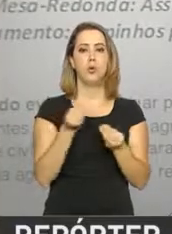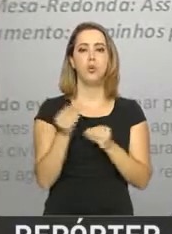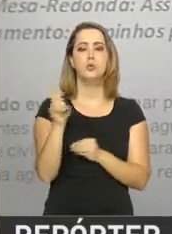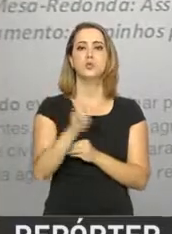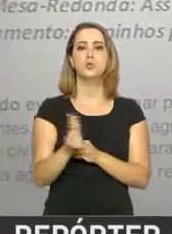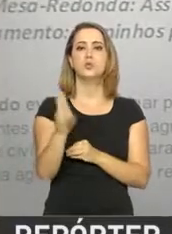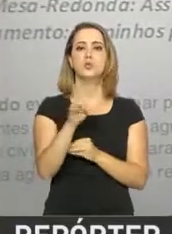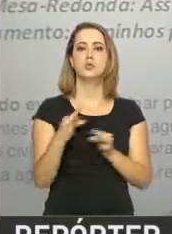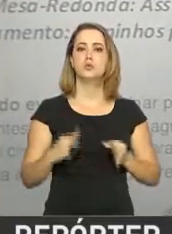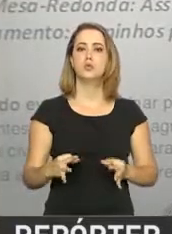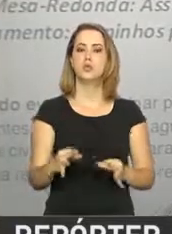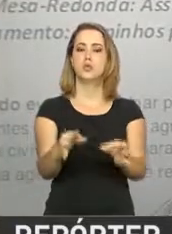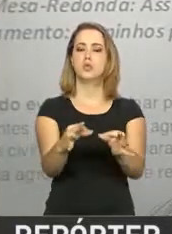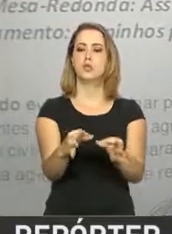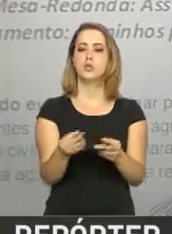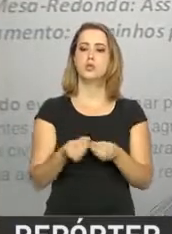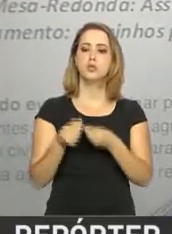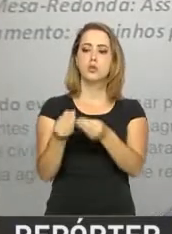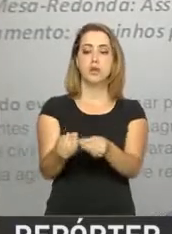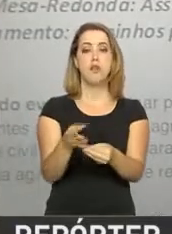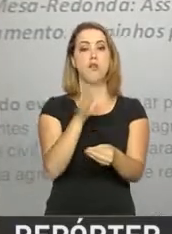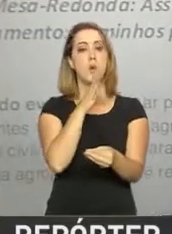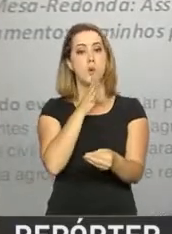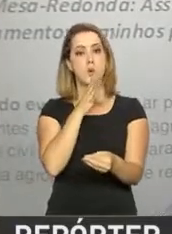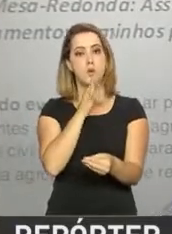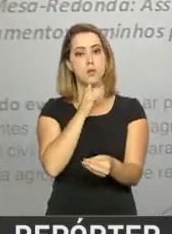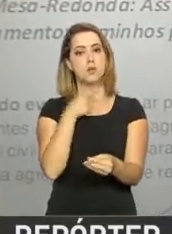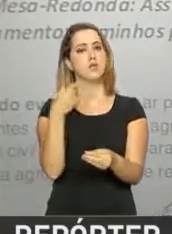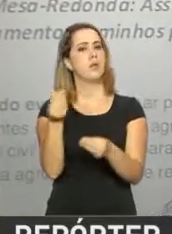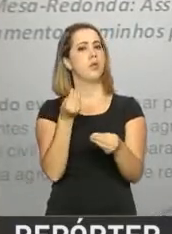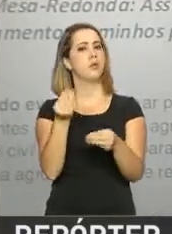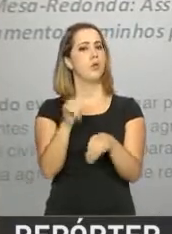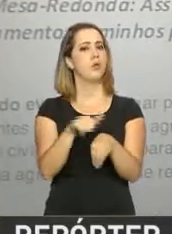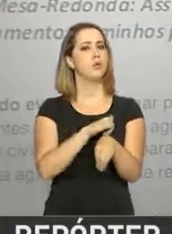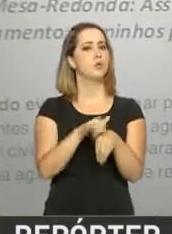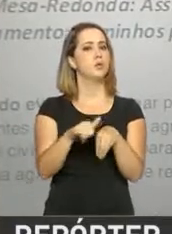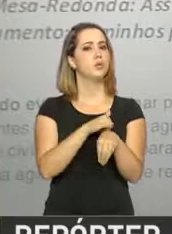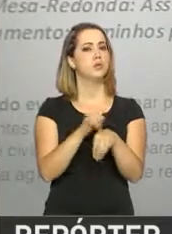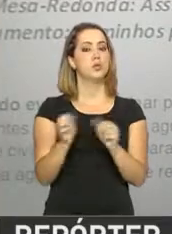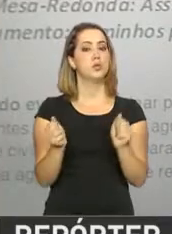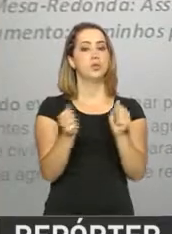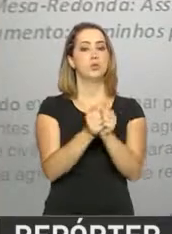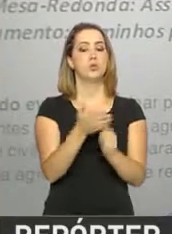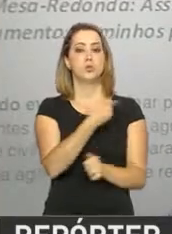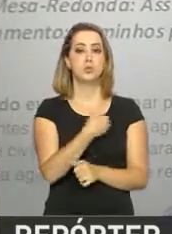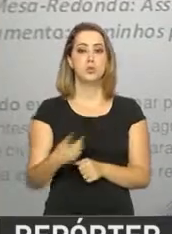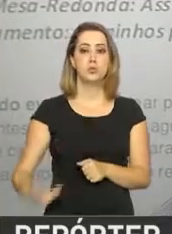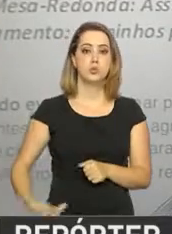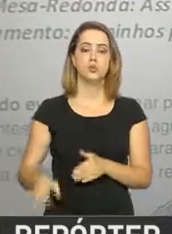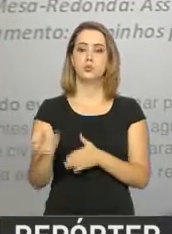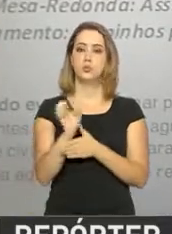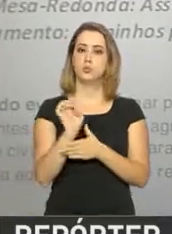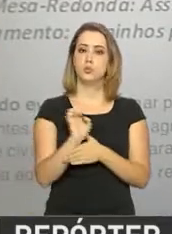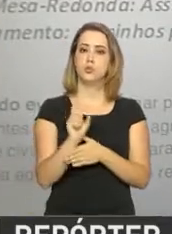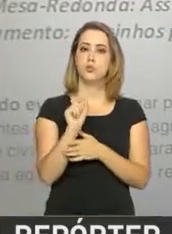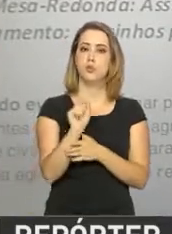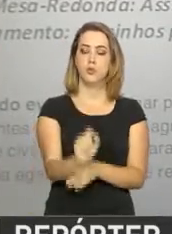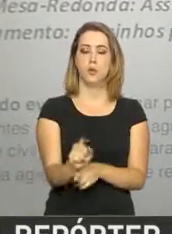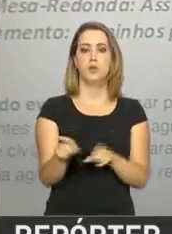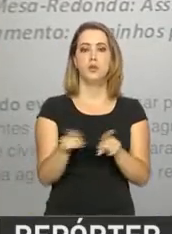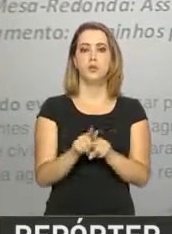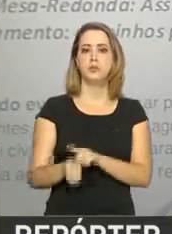se preocupou realmente levar conhecimento com esse produto ou seja estratégia junto com os governos estaduais pra que ele seja